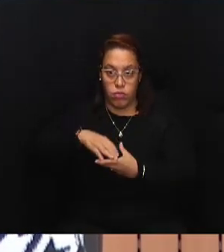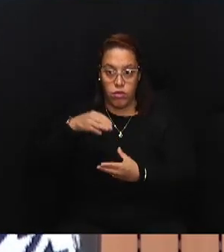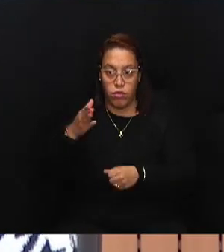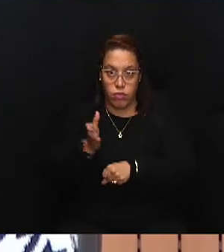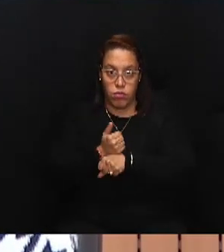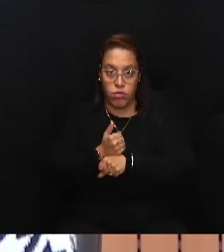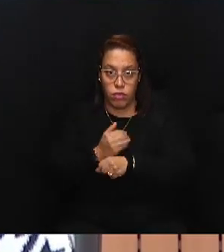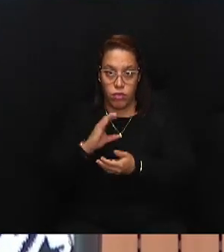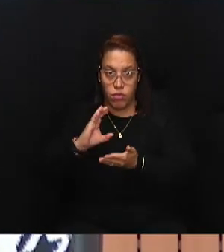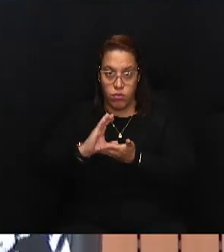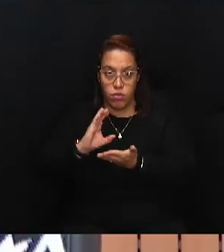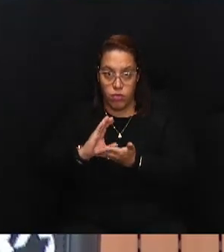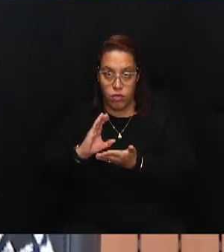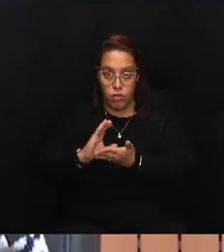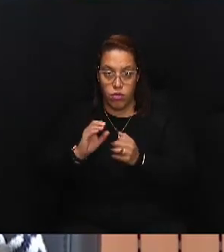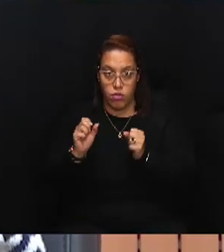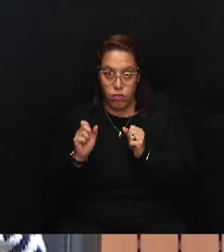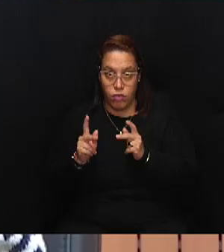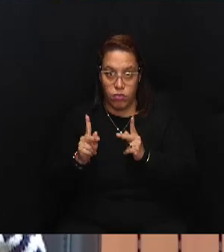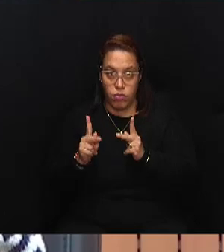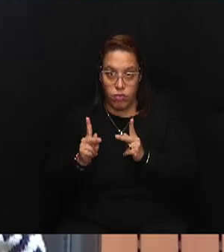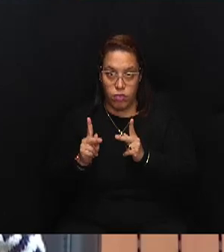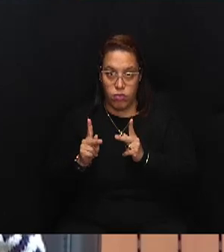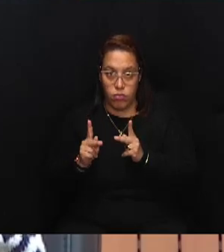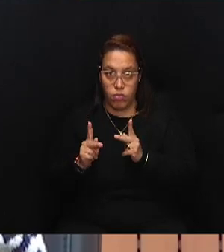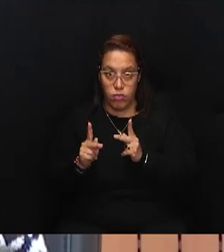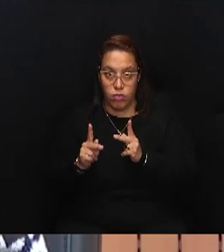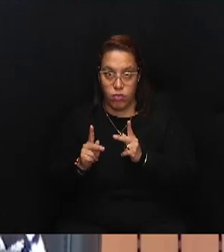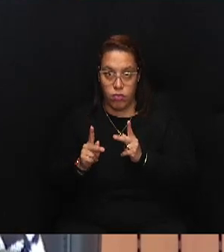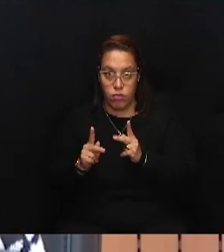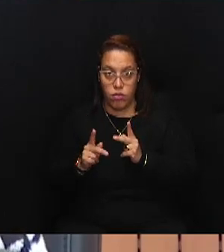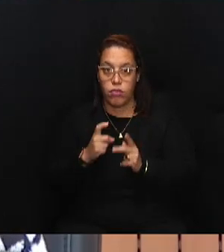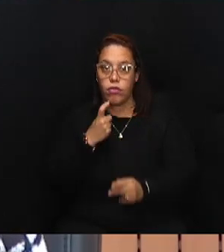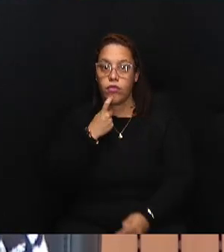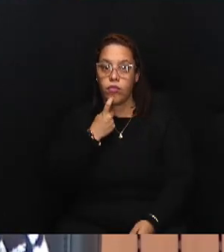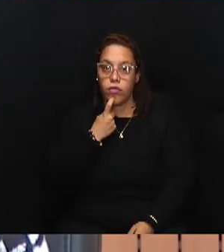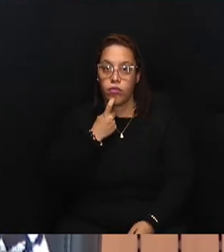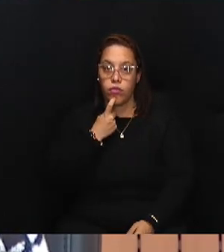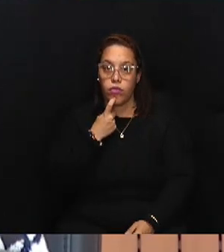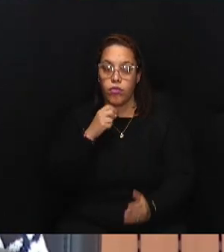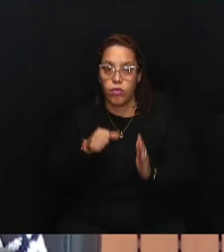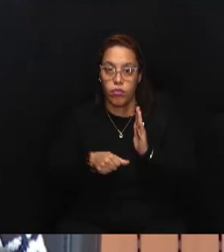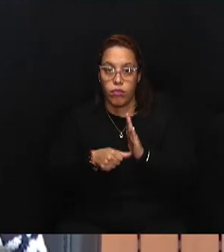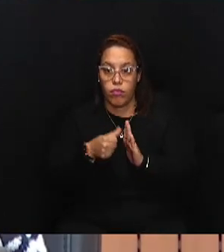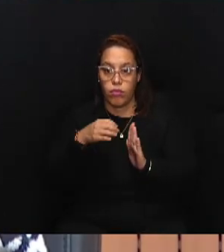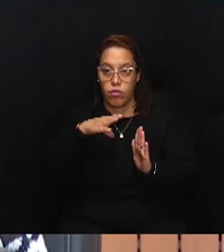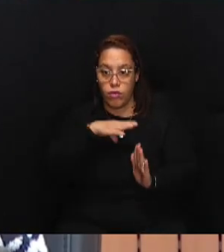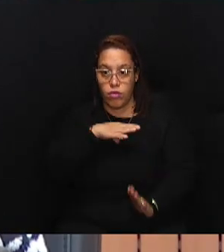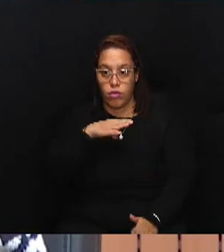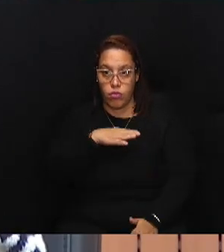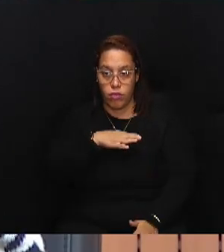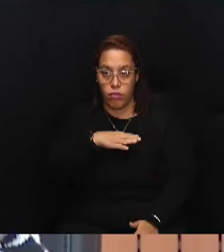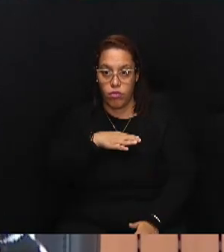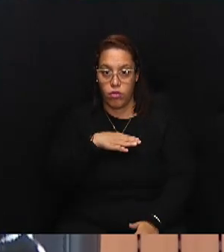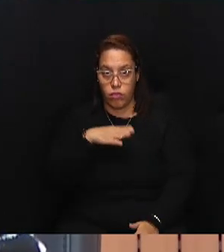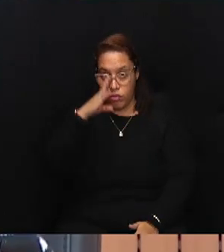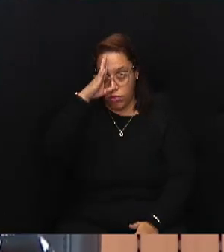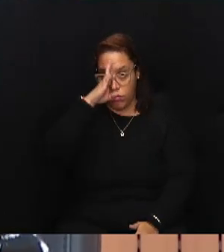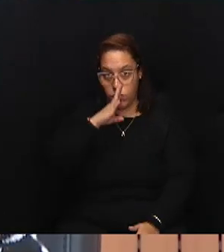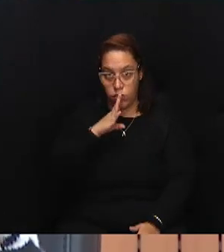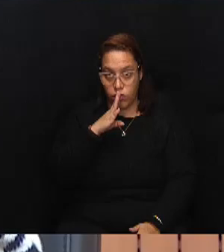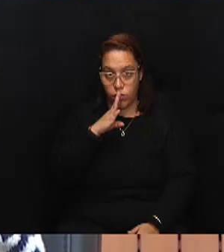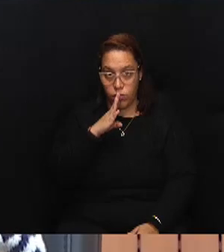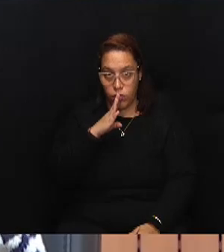existir o conselho, tá? E Campinas foi um dos primeiros municípios a instituir a